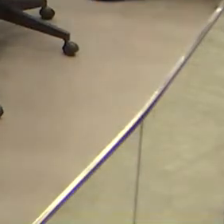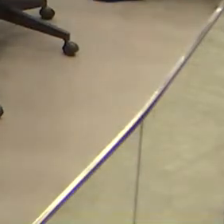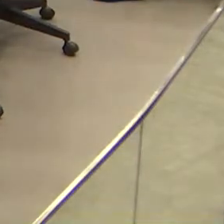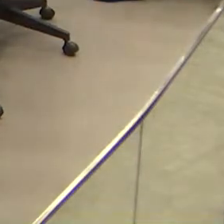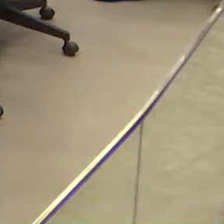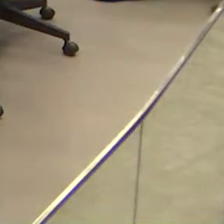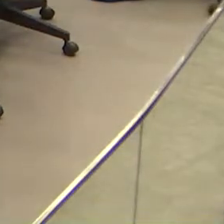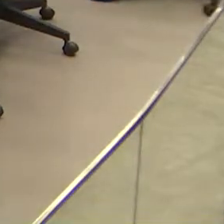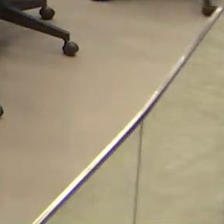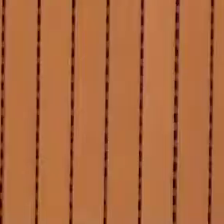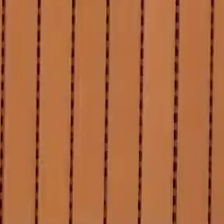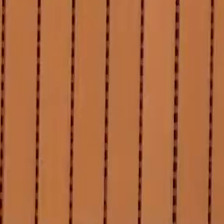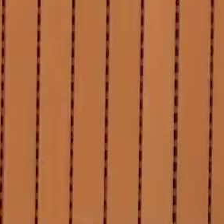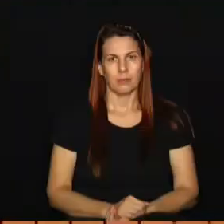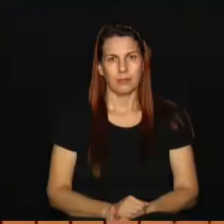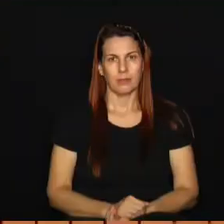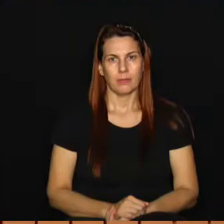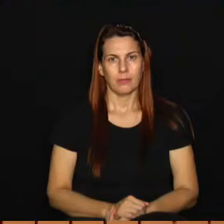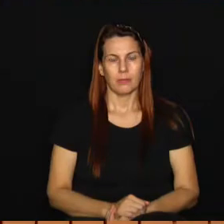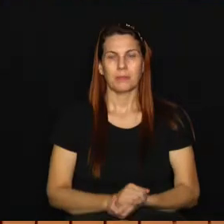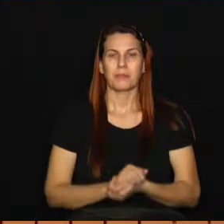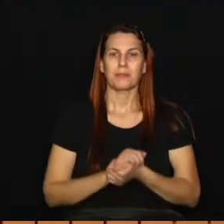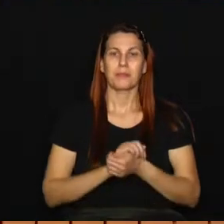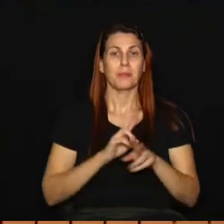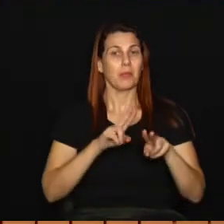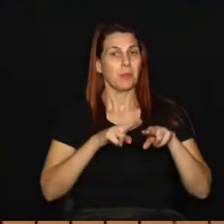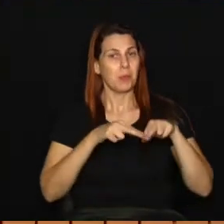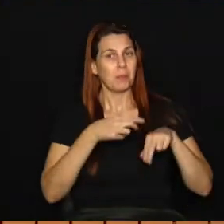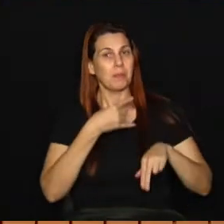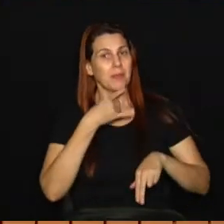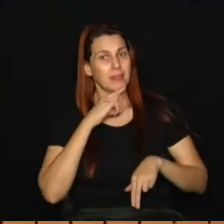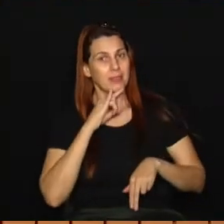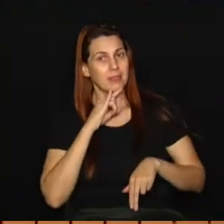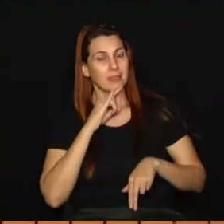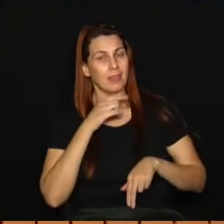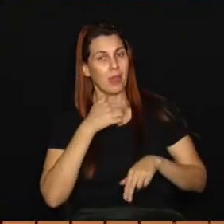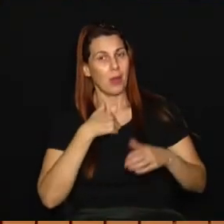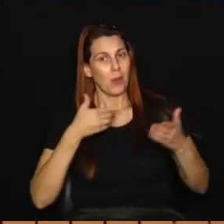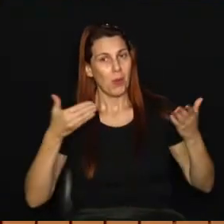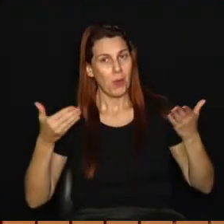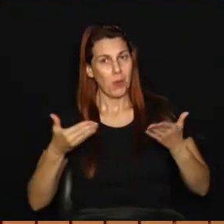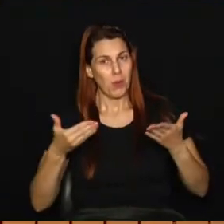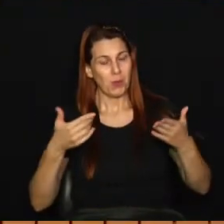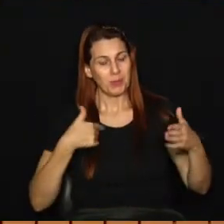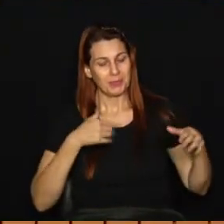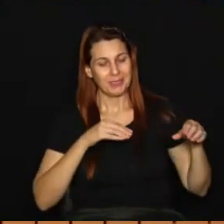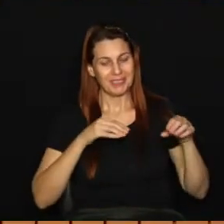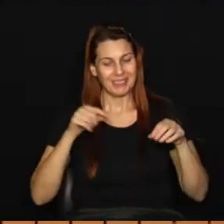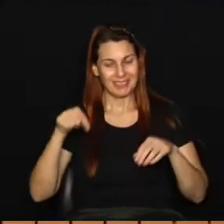não fosse Piracicaba, eu também não estava aqui. Então a gente não pode esquecer que agora eu passei a ter dupla personalidade.